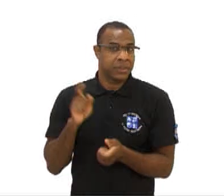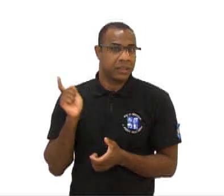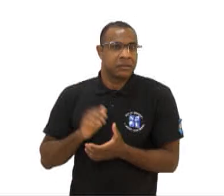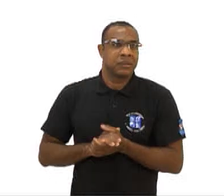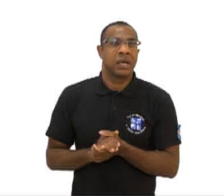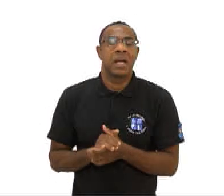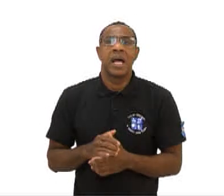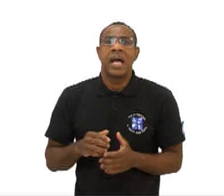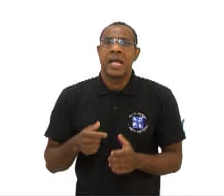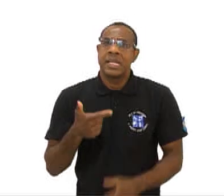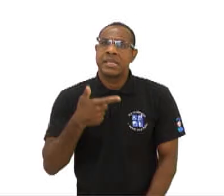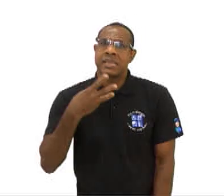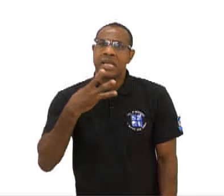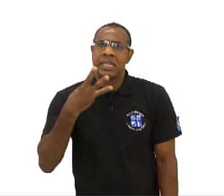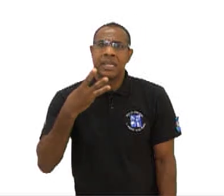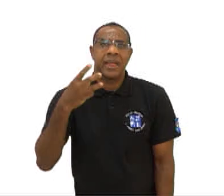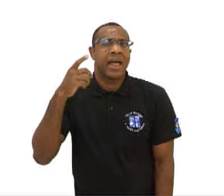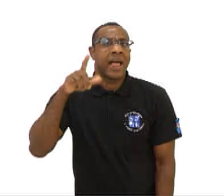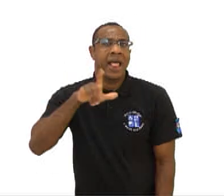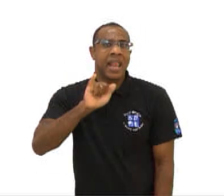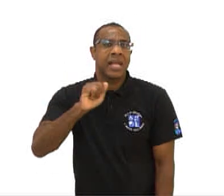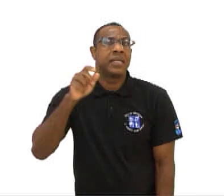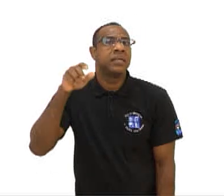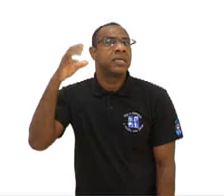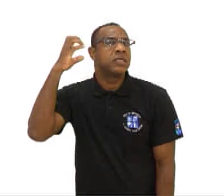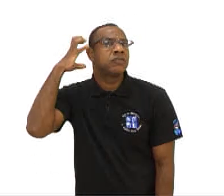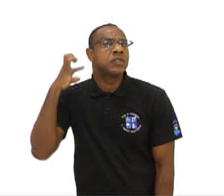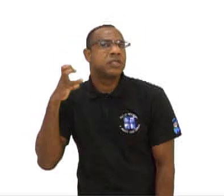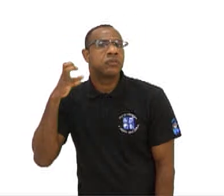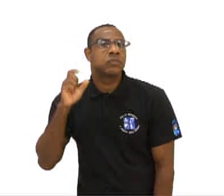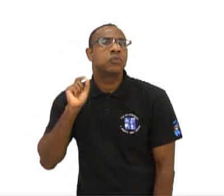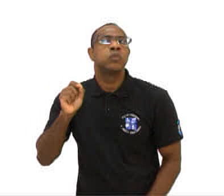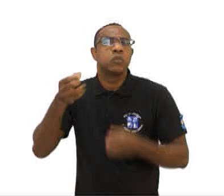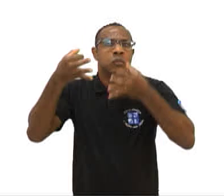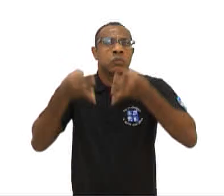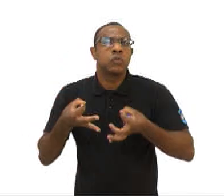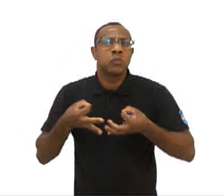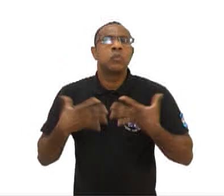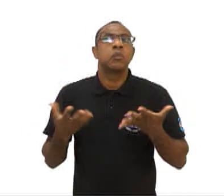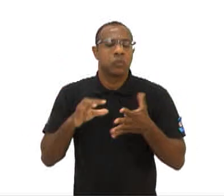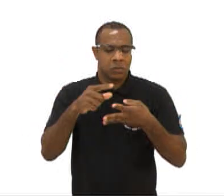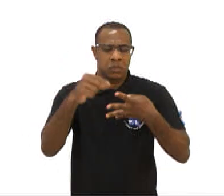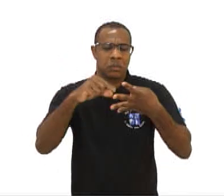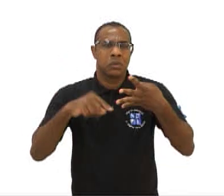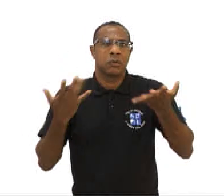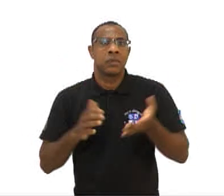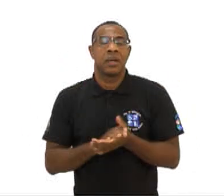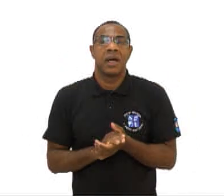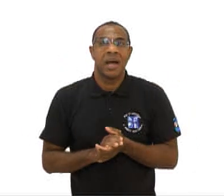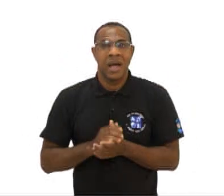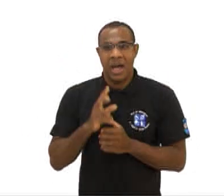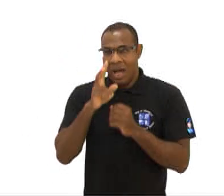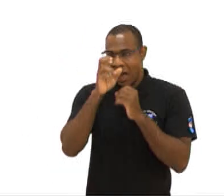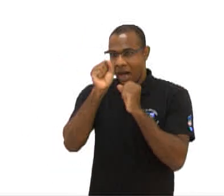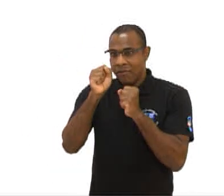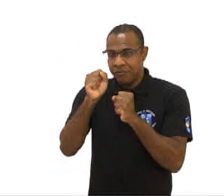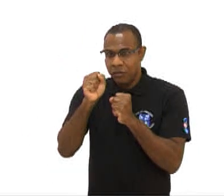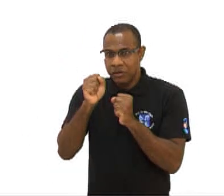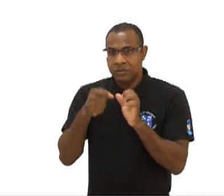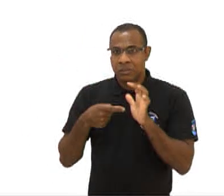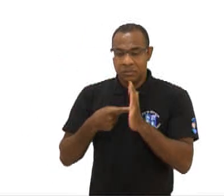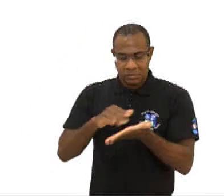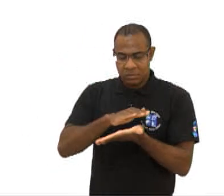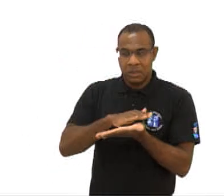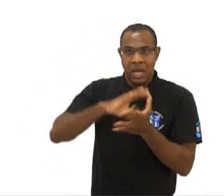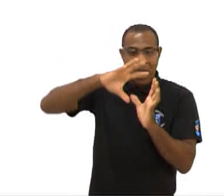lei de Newton, assinadas as proporções corretas. A força que a Terra exerce sobre a Lua é exatamente igual em intensidade à força que a